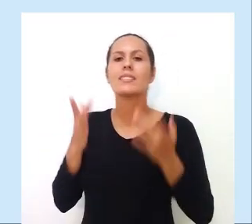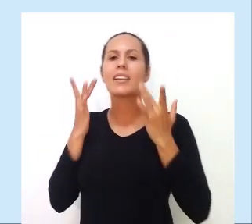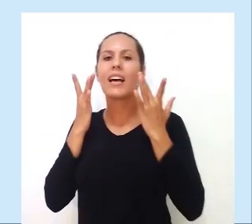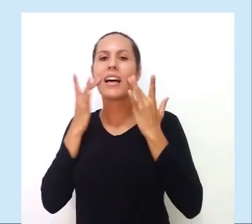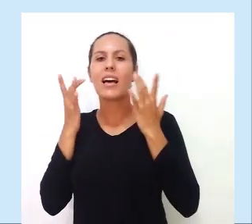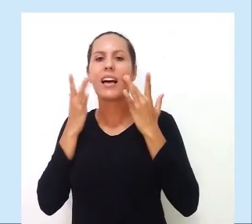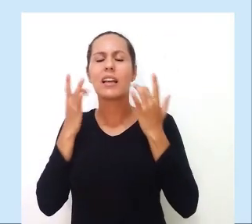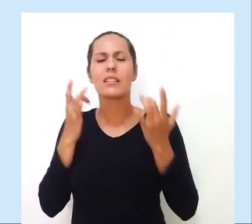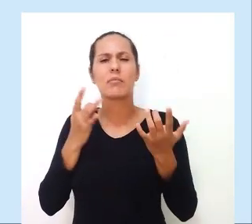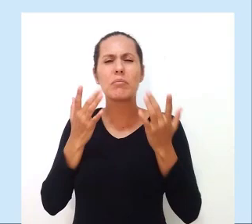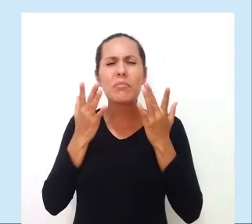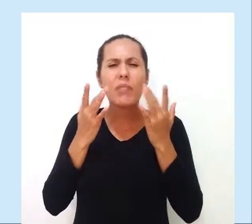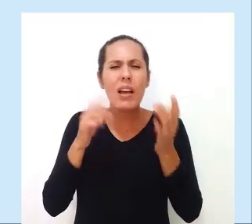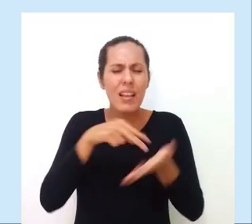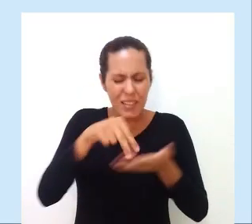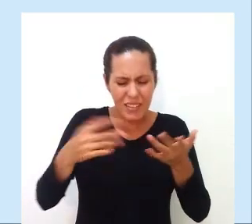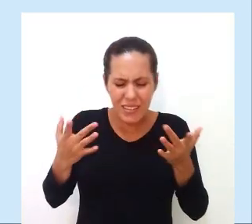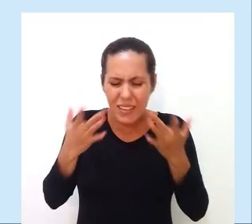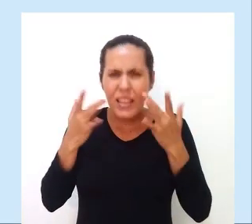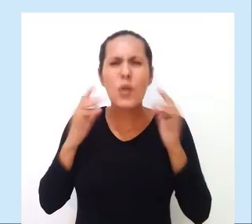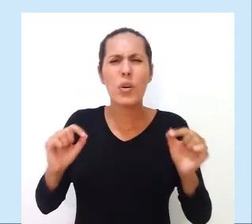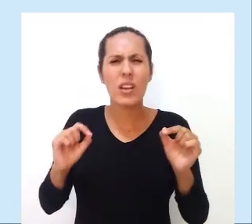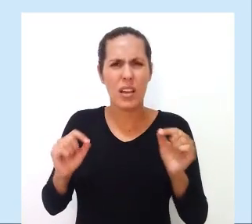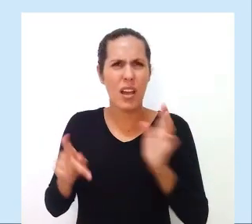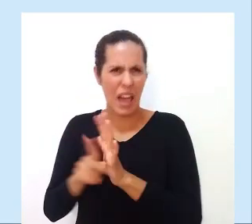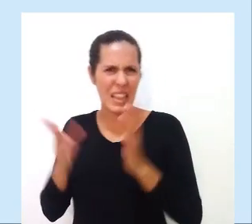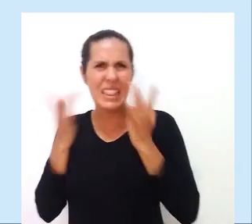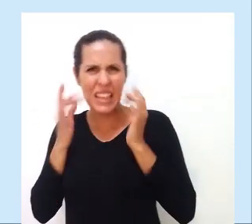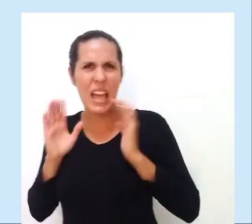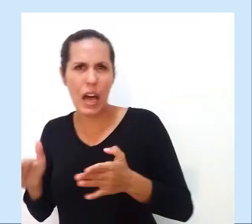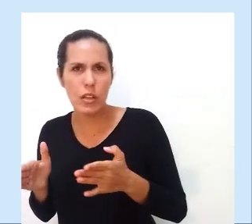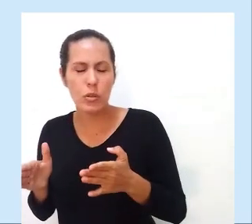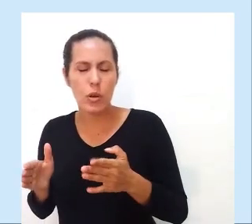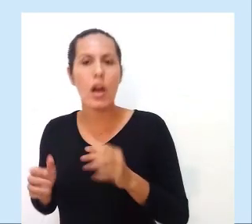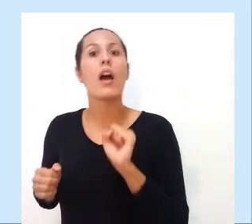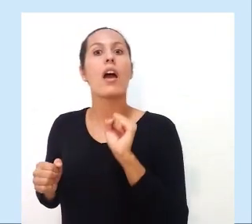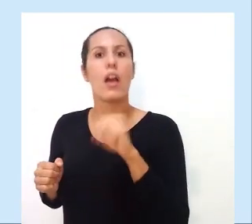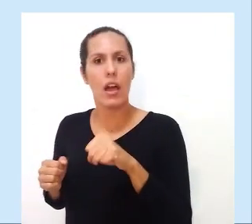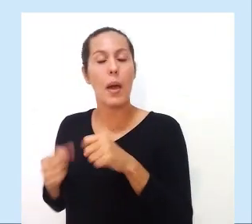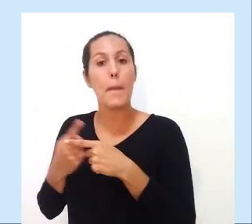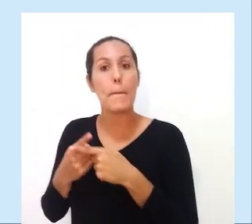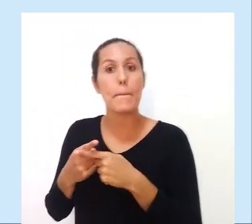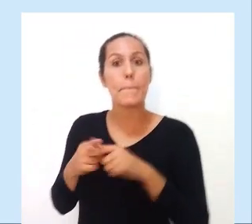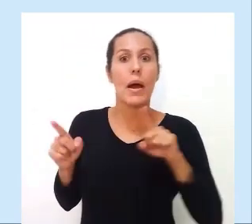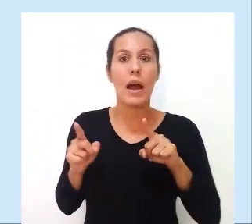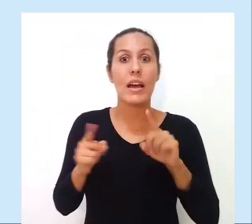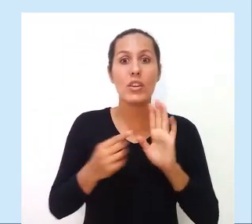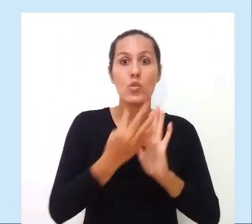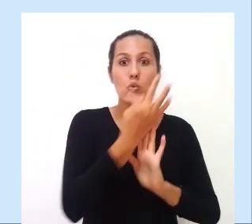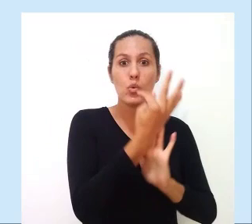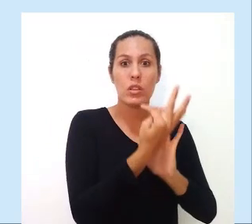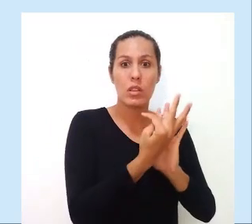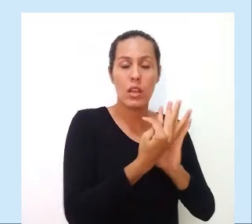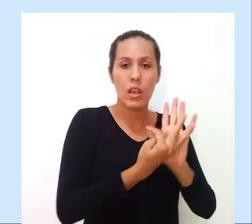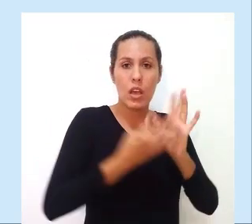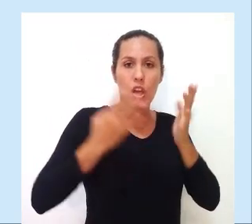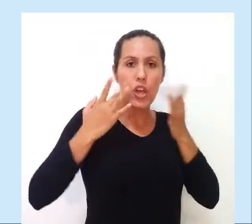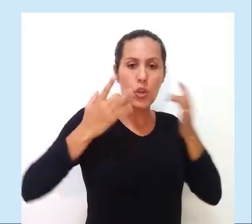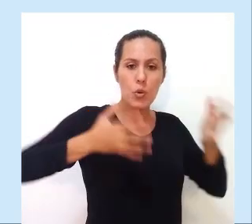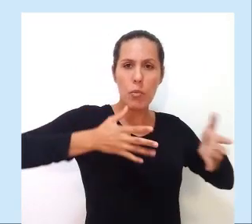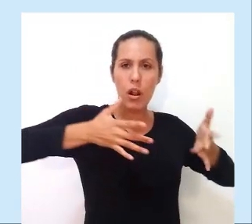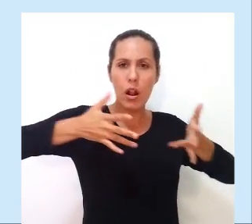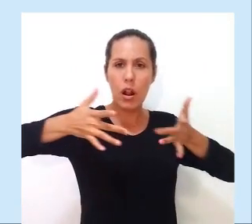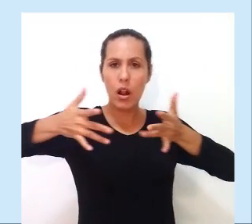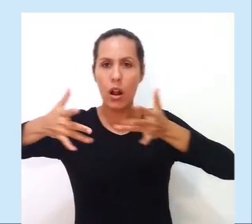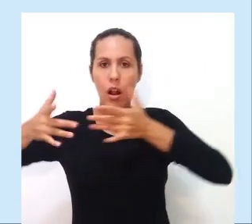dança teatral. Como assim, Sueli? Dança teatral é uma peça? Mas onde o texto daquela